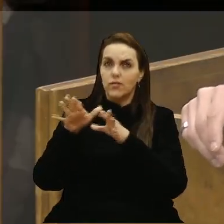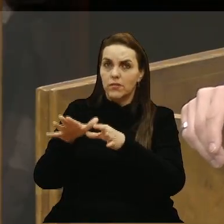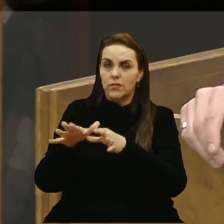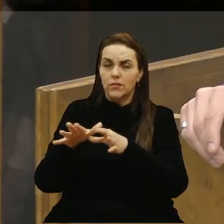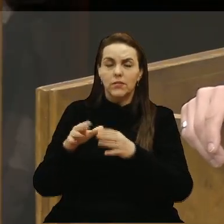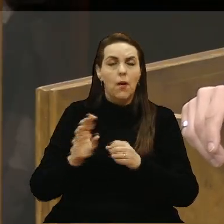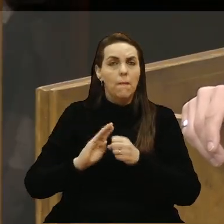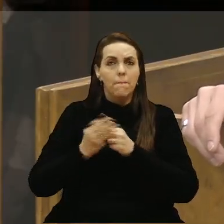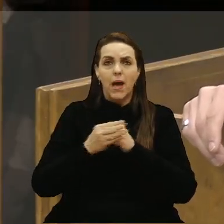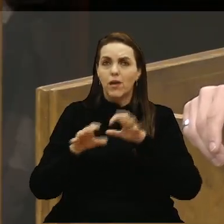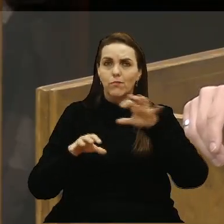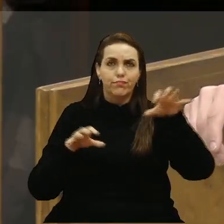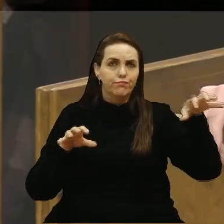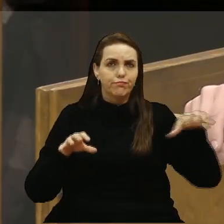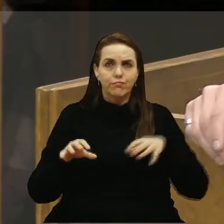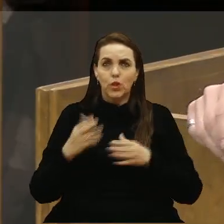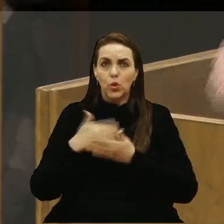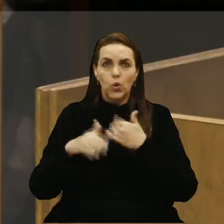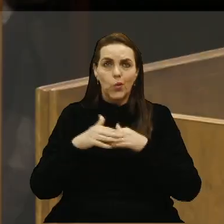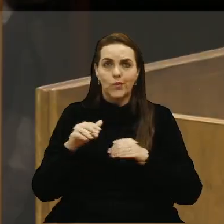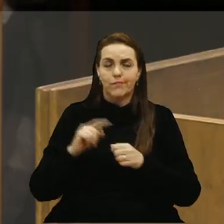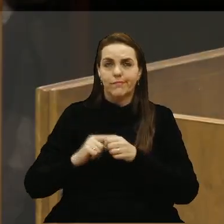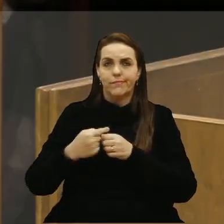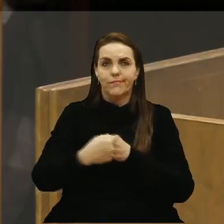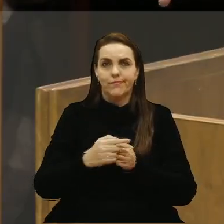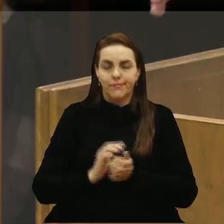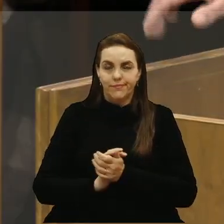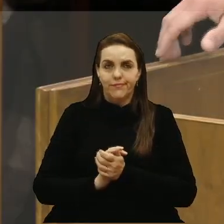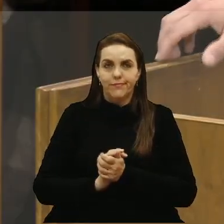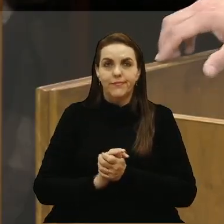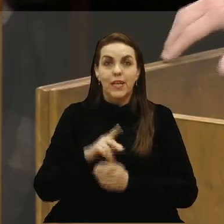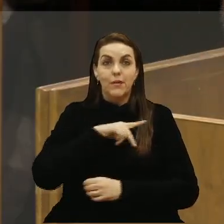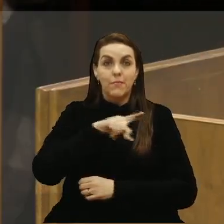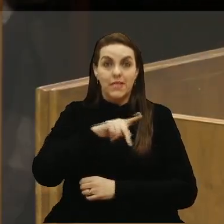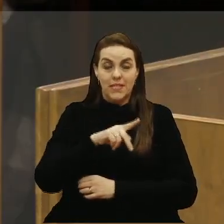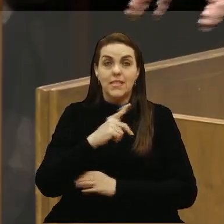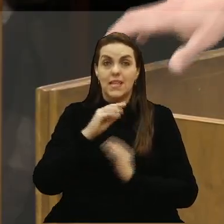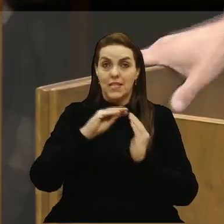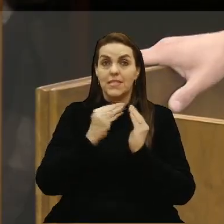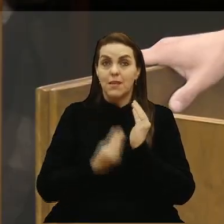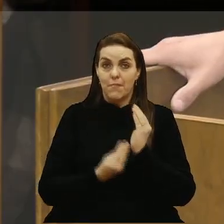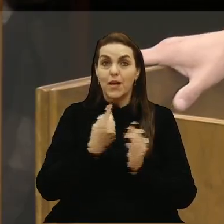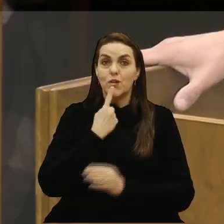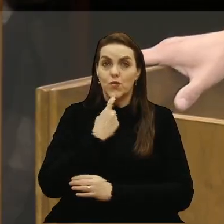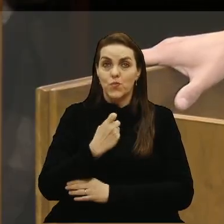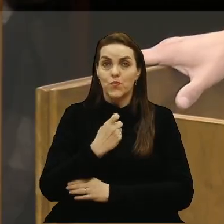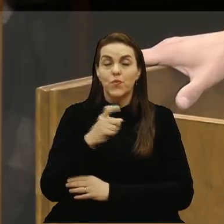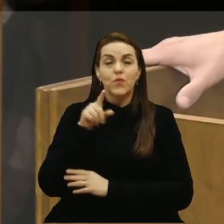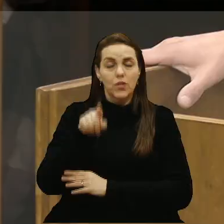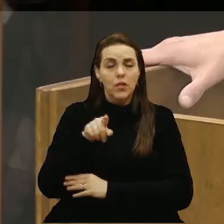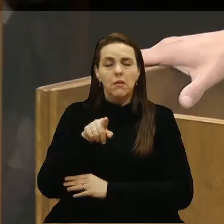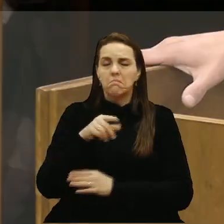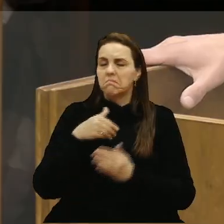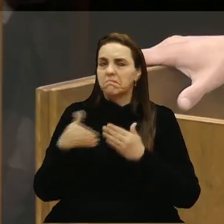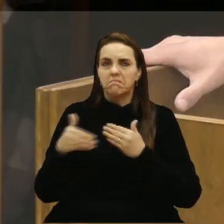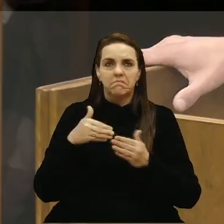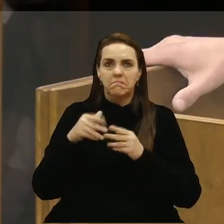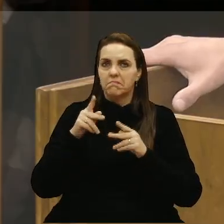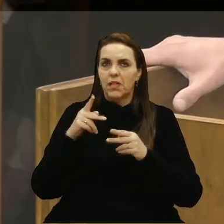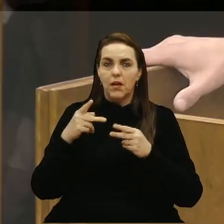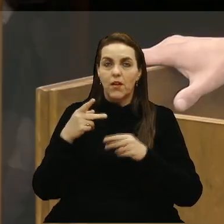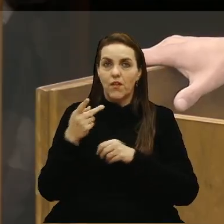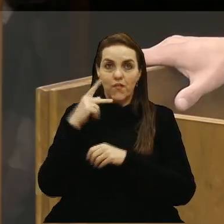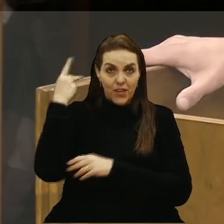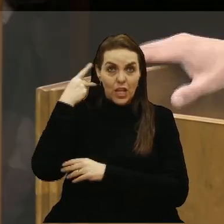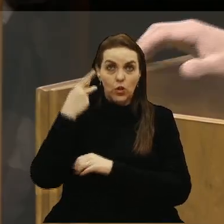ambos os bairros da nossa cidade. E o próprio presidente do SAMAI, João Luiz, ele disse que, independente do vereador que procurá-lo,